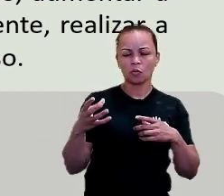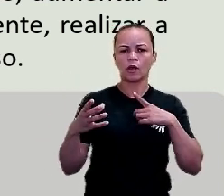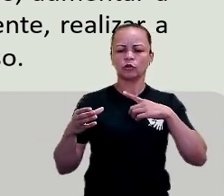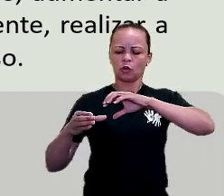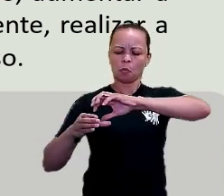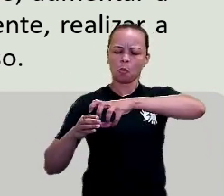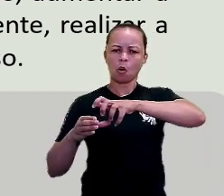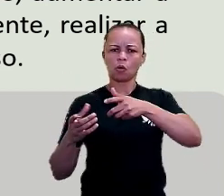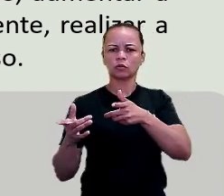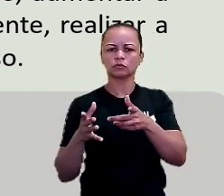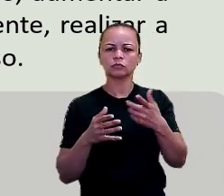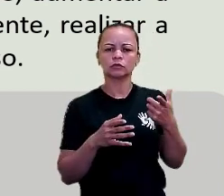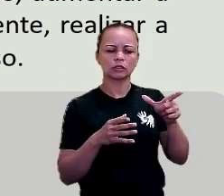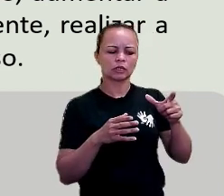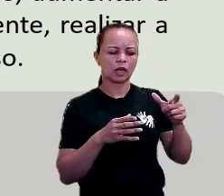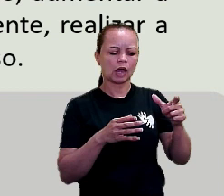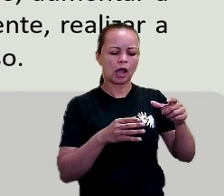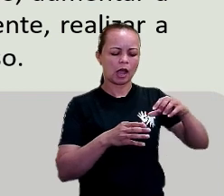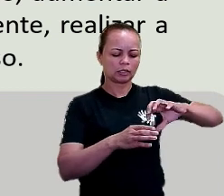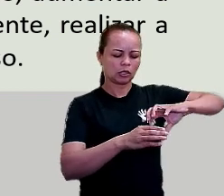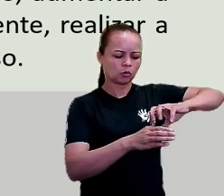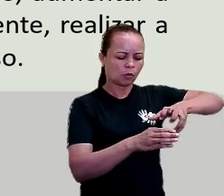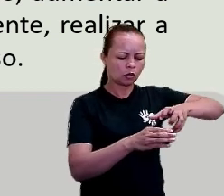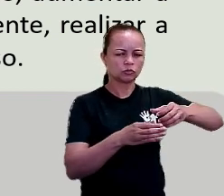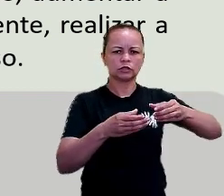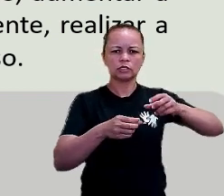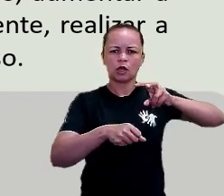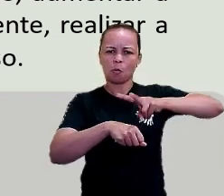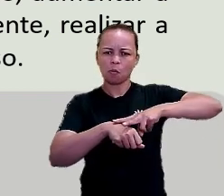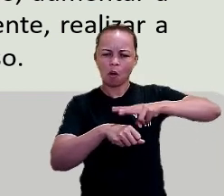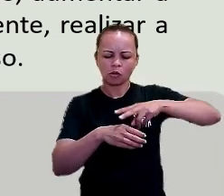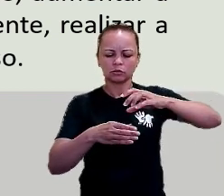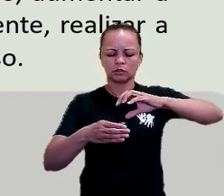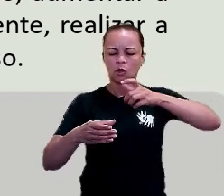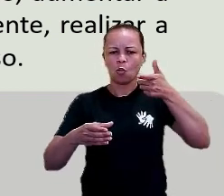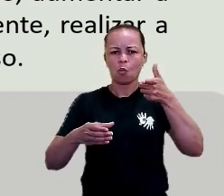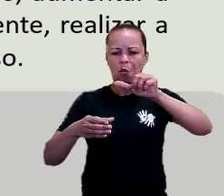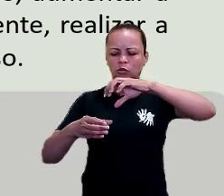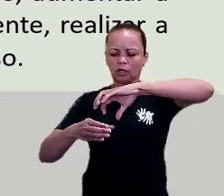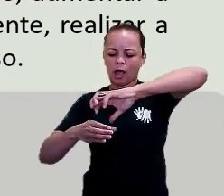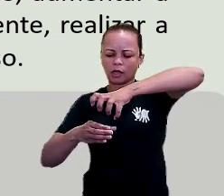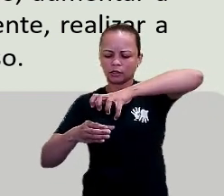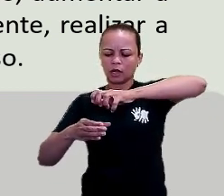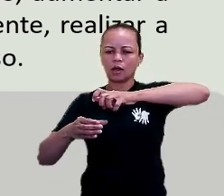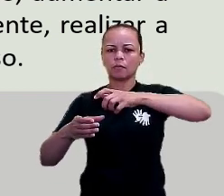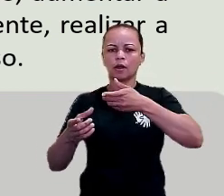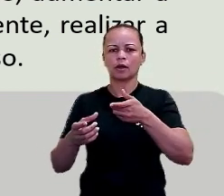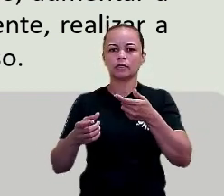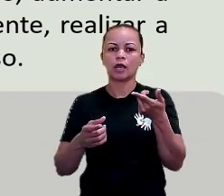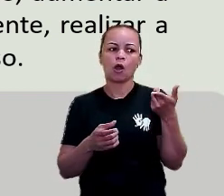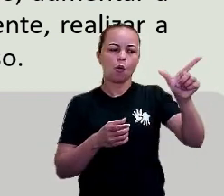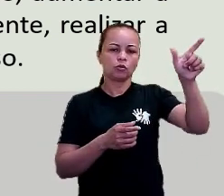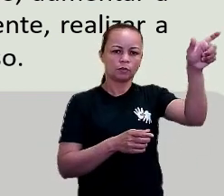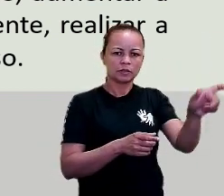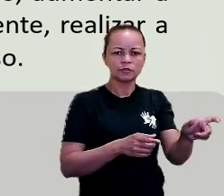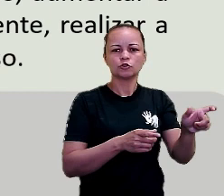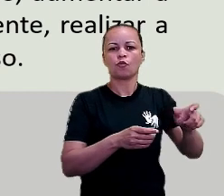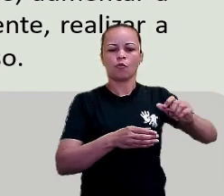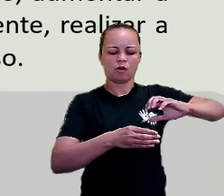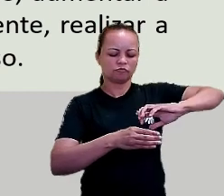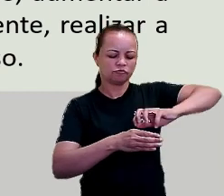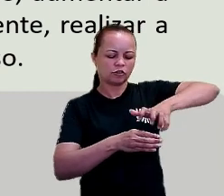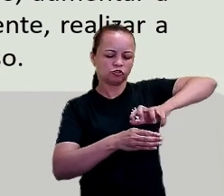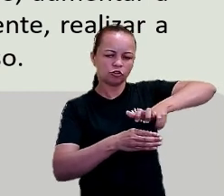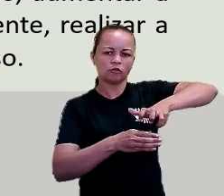dele, outra pessoa produzia a tampa e já uma outra pessoa fechava o pote, tá certo? Só que isso tinha que